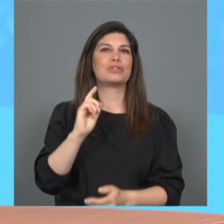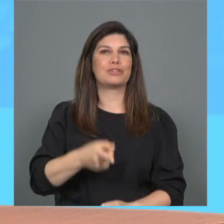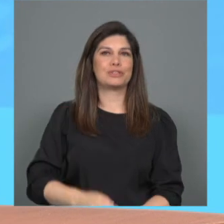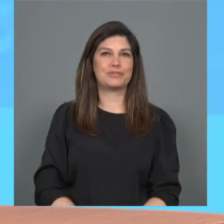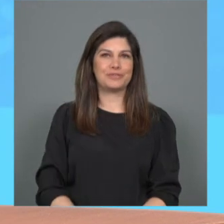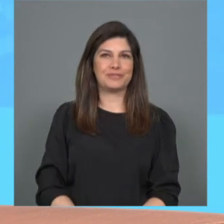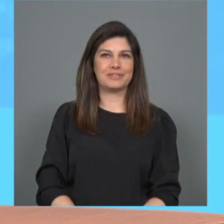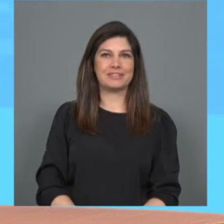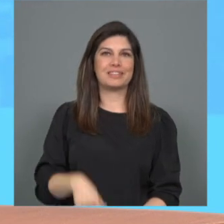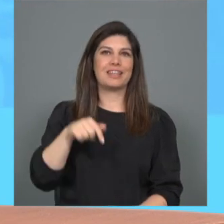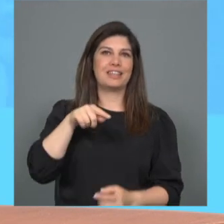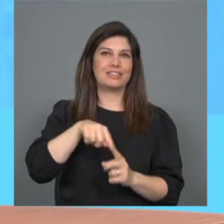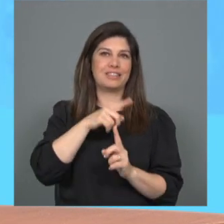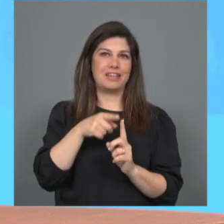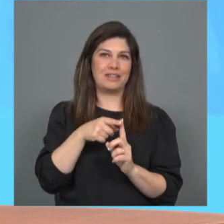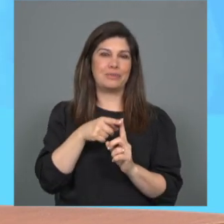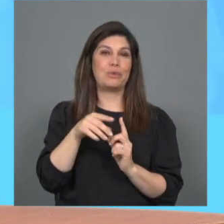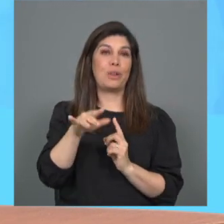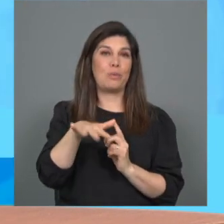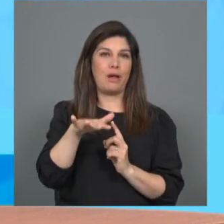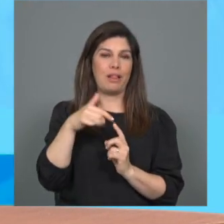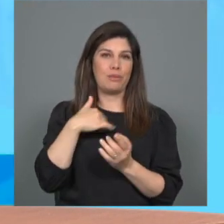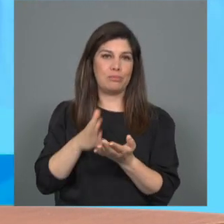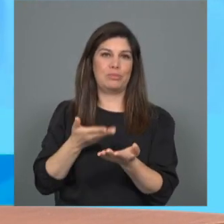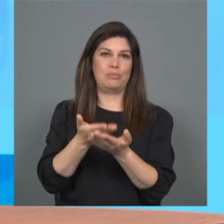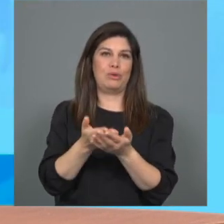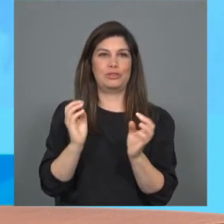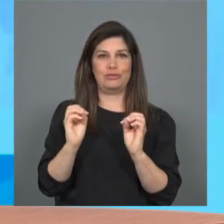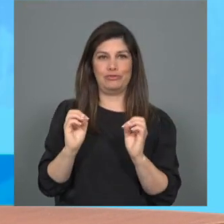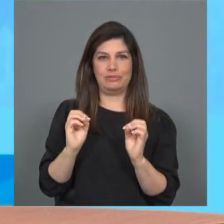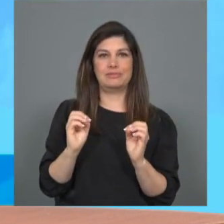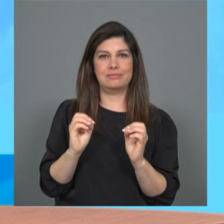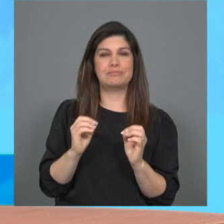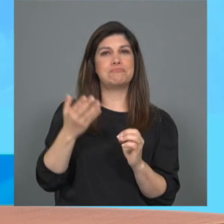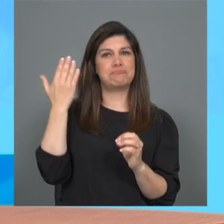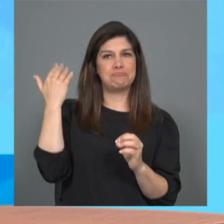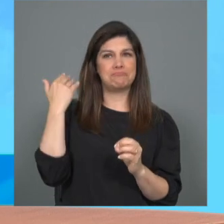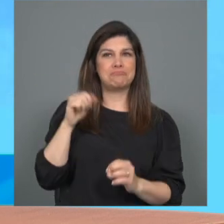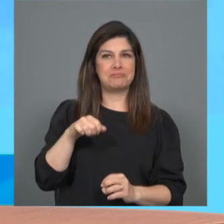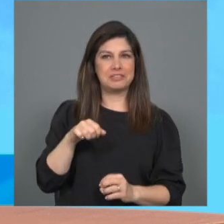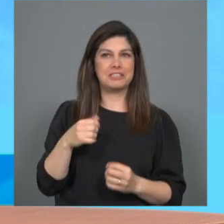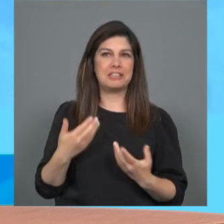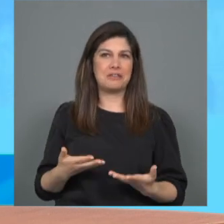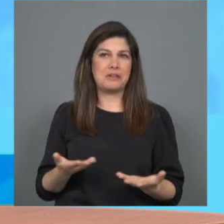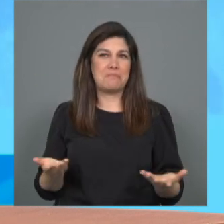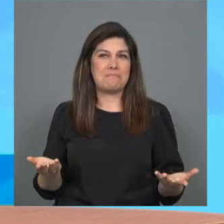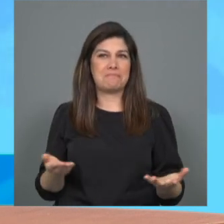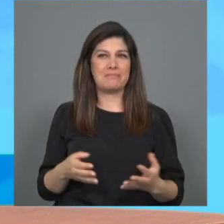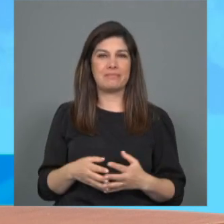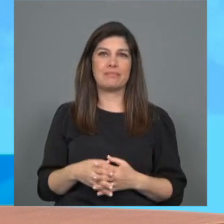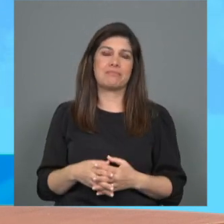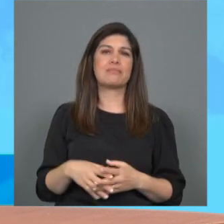ano não faço nenhuma sugestão de local. Tenho feito, em algumas outras alturas, bem,